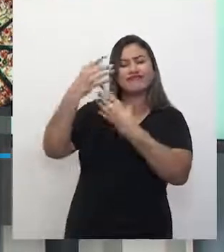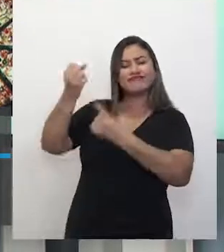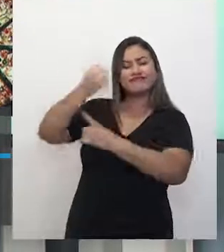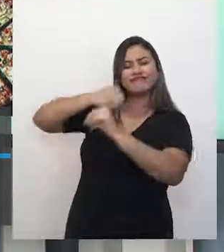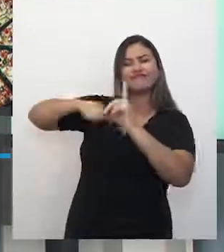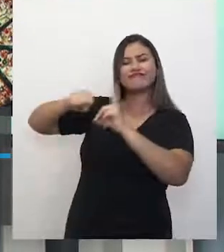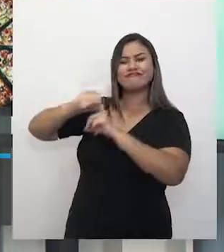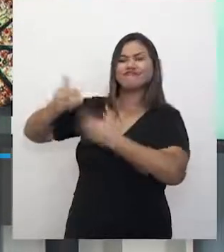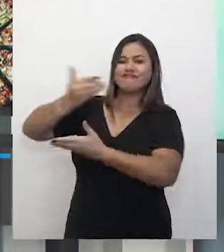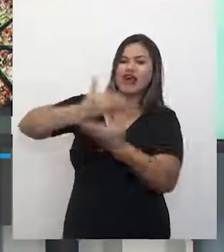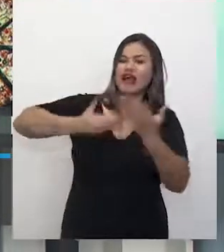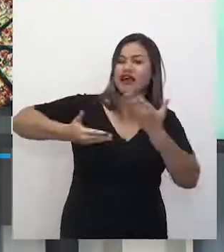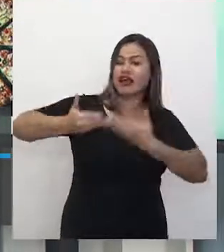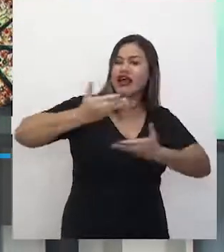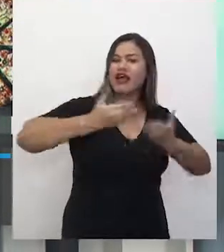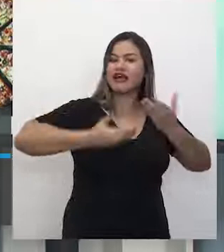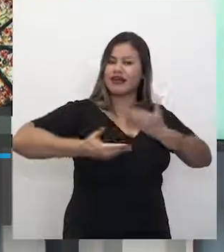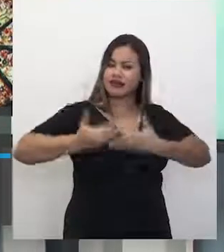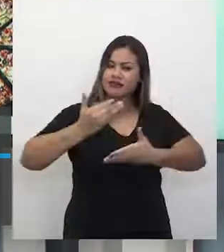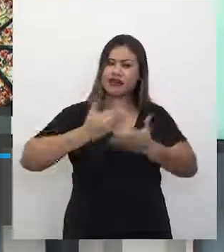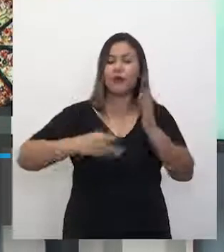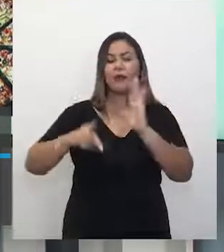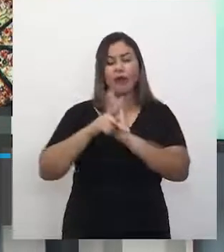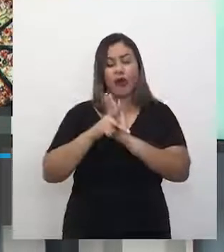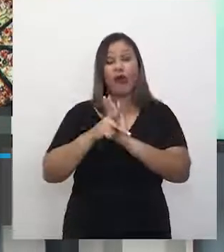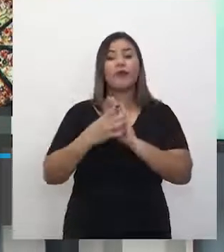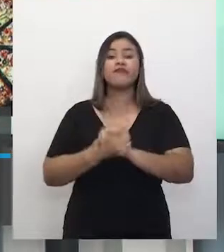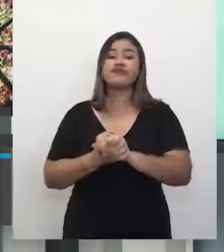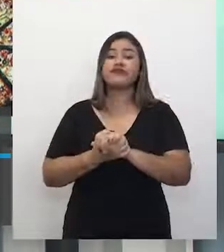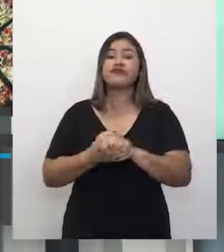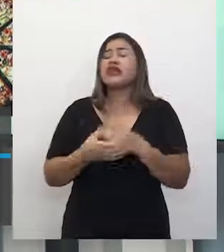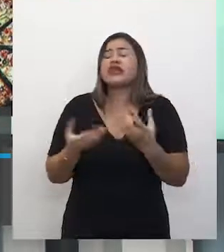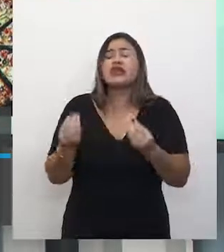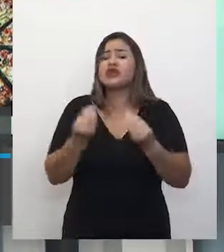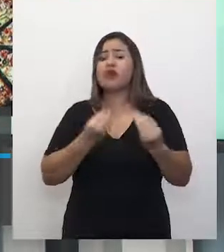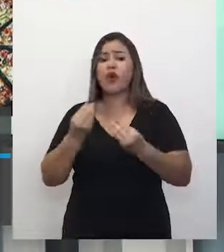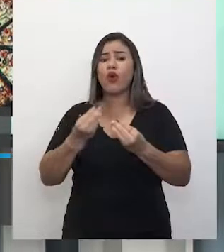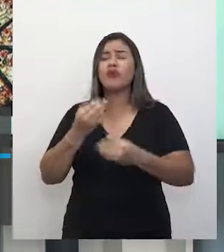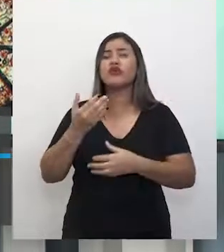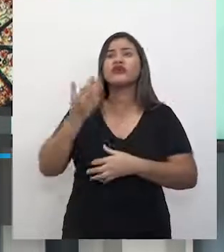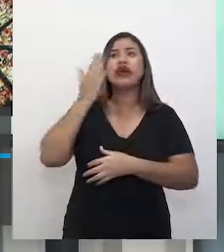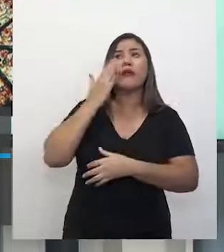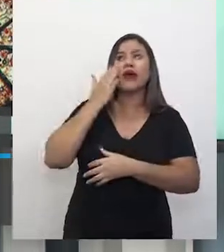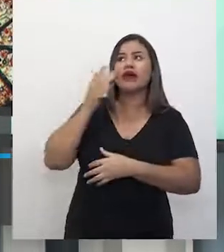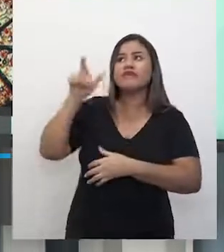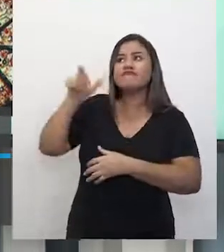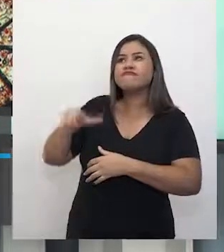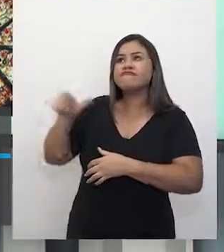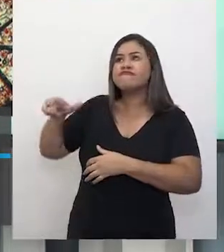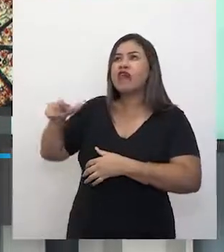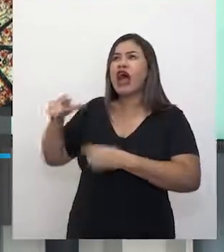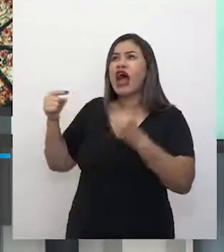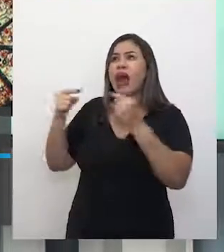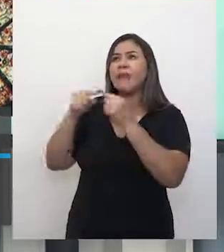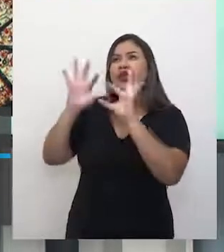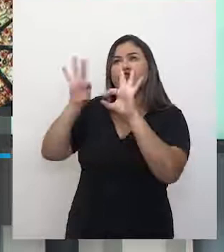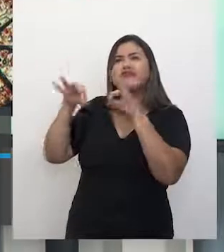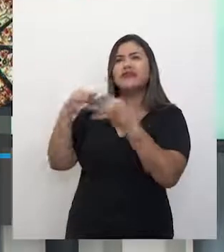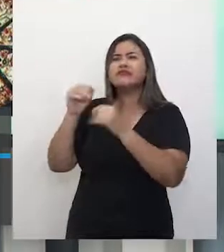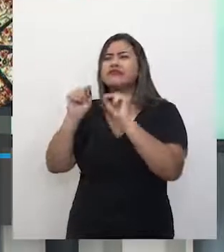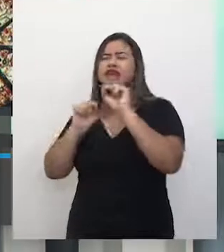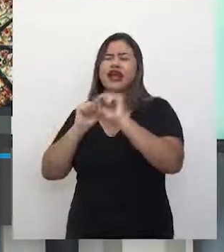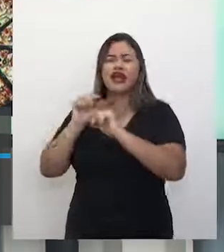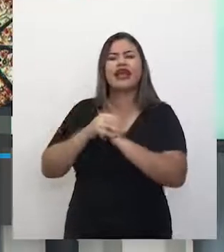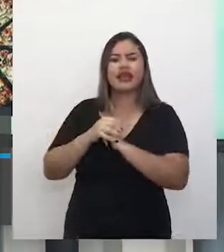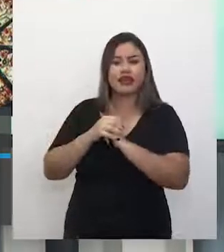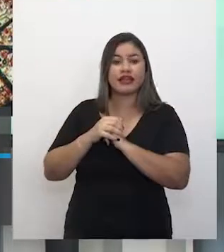socialização primária. Nessa socialização, nós vamos aprender quem são os nossos, quem fazem parte da nossa família, vamos